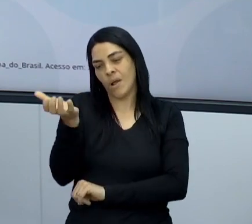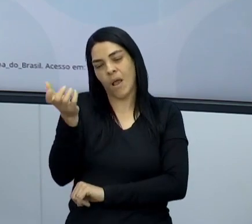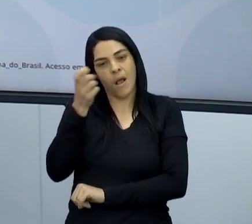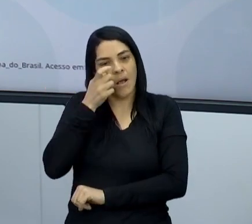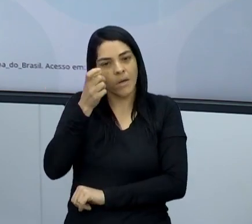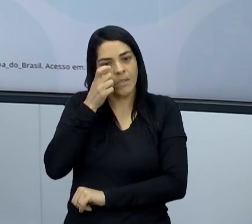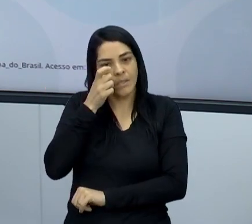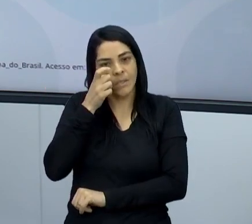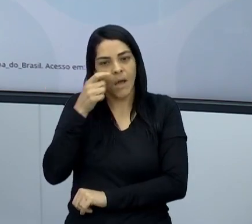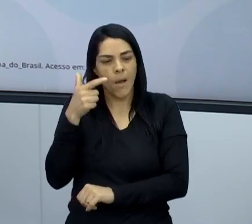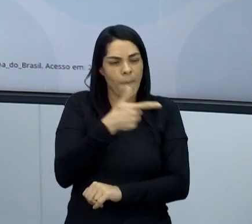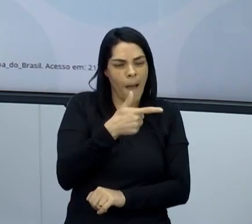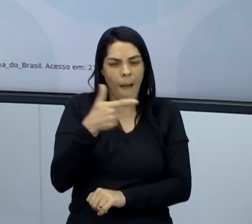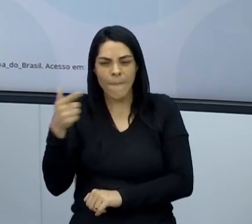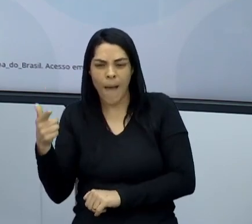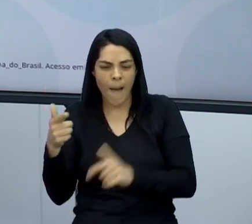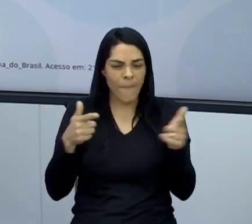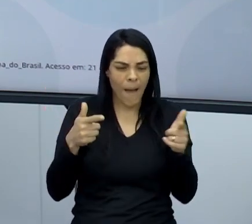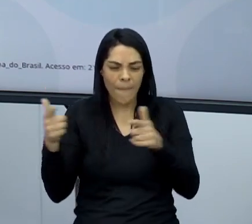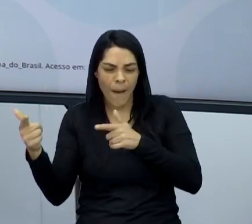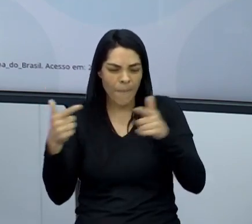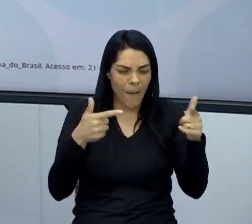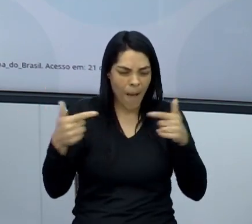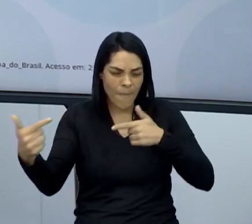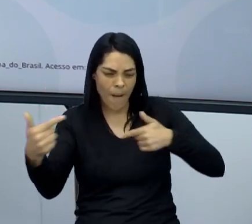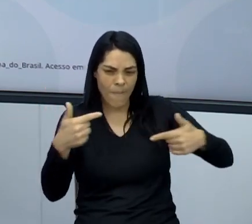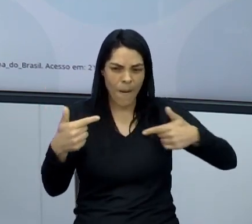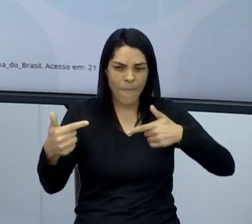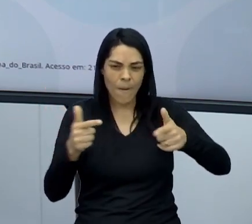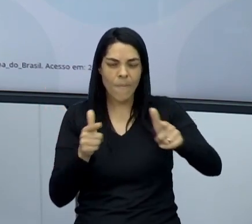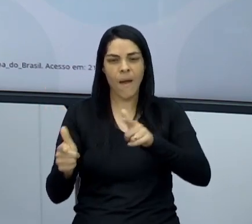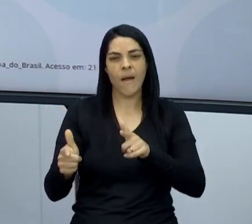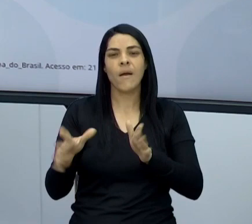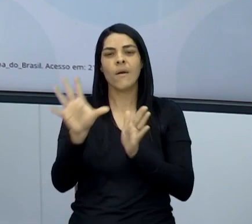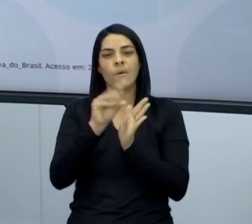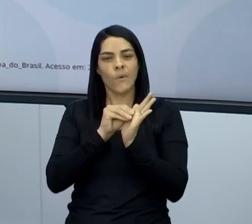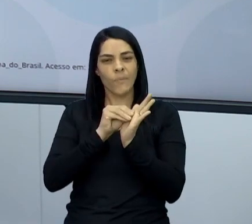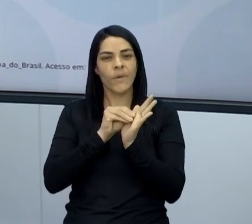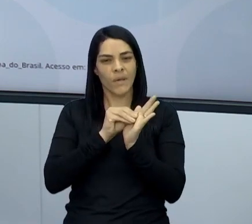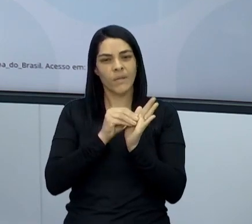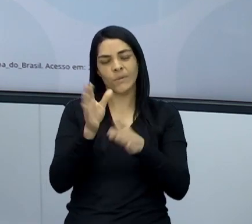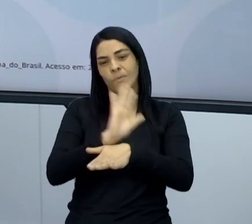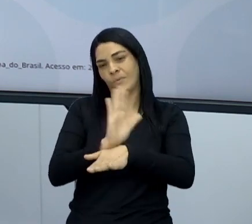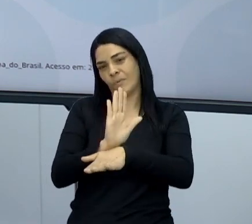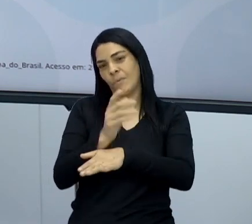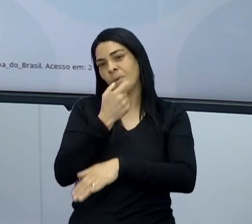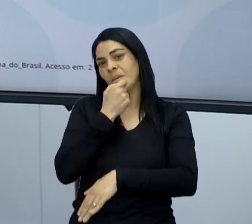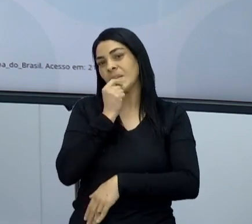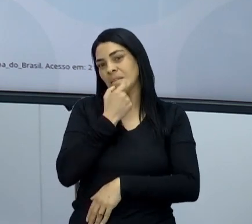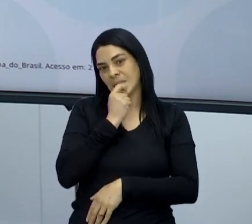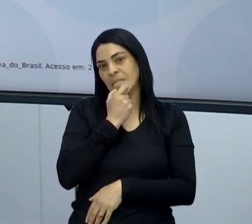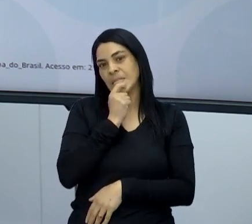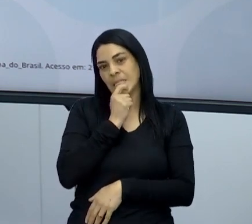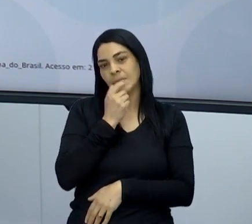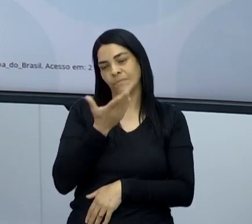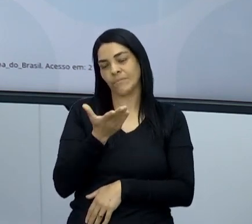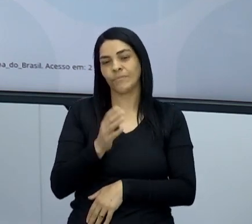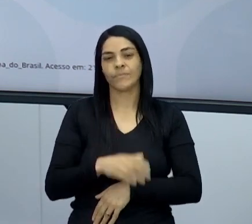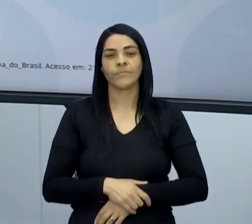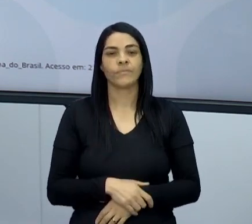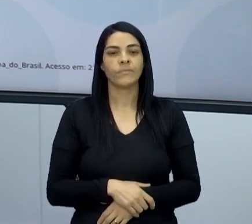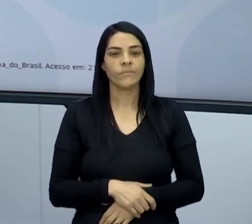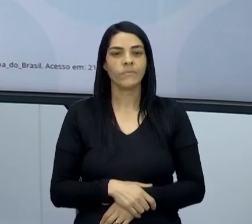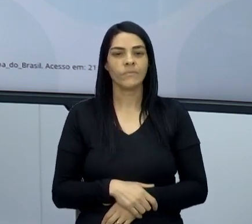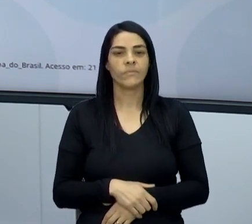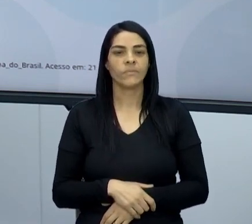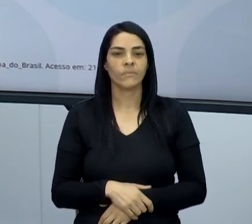brasileiro de Bang Bang, Faroeste, imitando os filmes ingleses, filmes em inglês, né? No caso, os filmes norte-americanos,